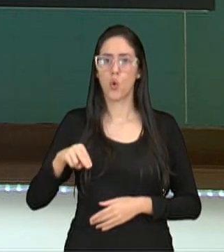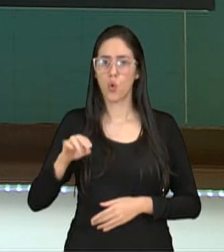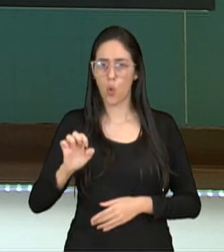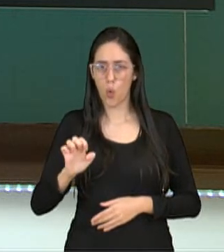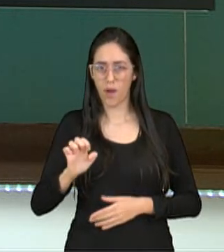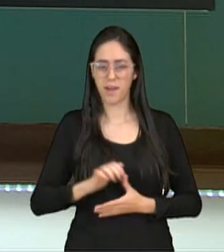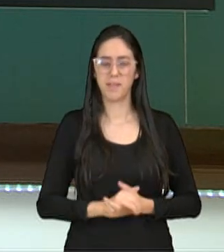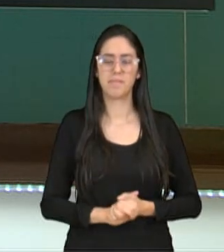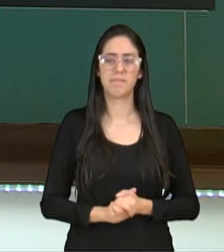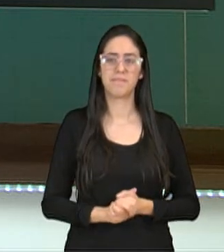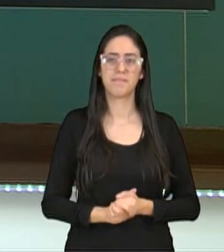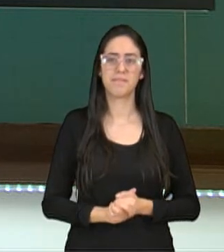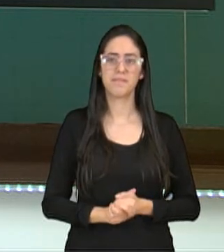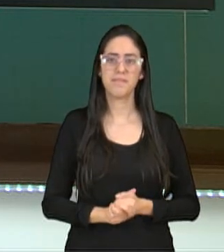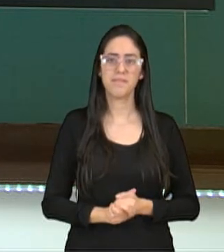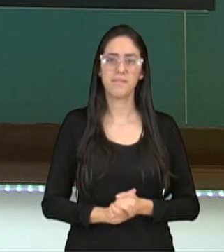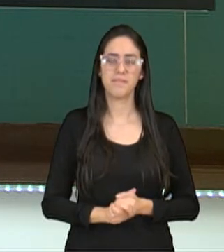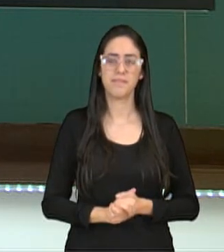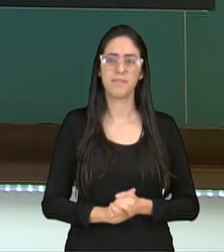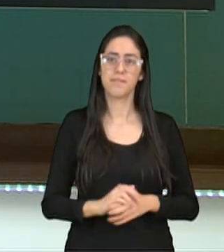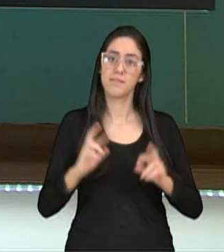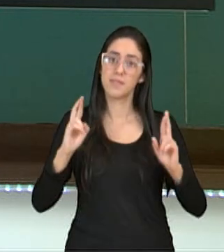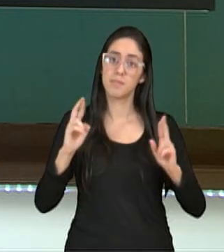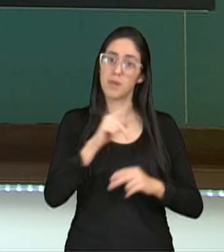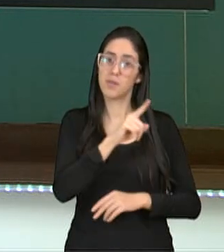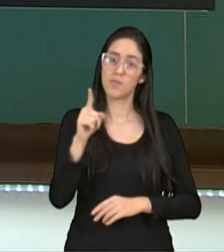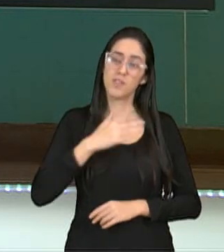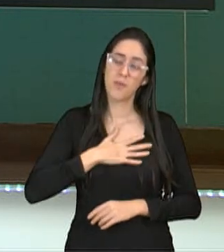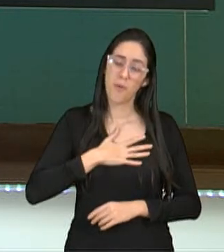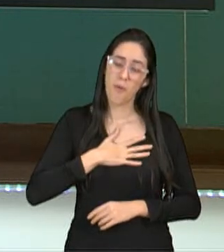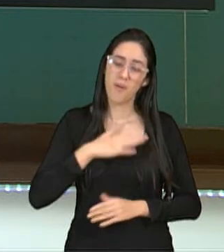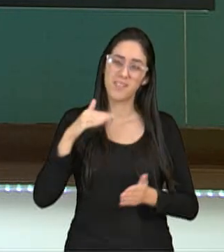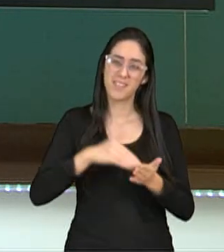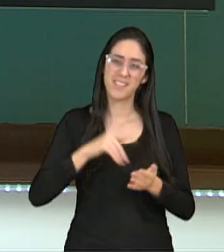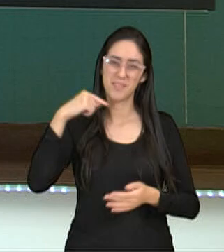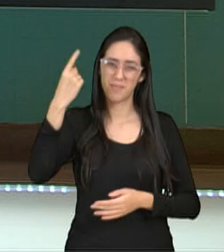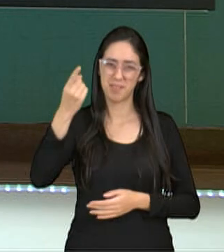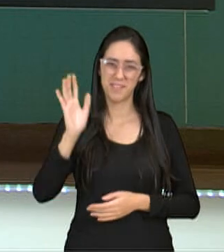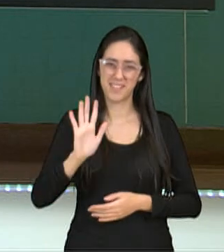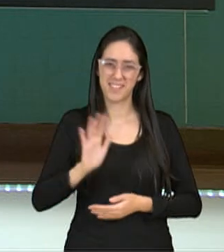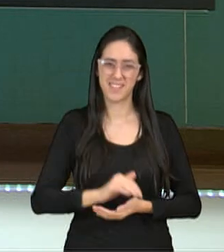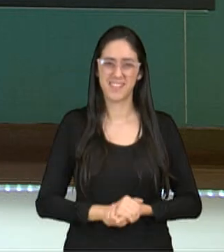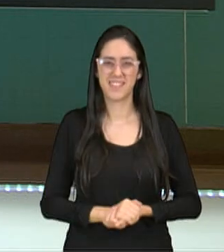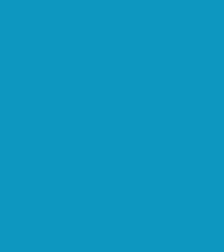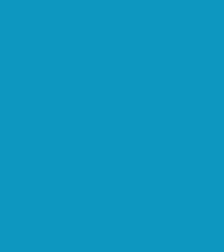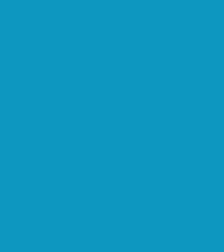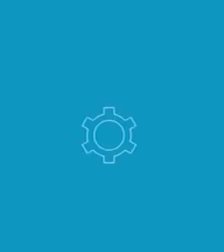nosso cone, né? E espero que vocês tenham gostado e até breve, pessoal.